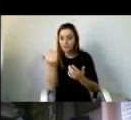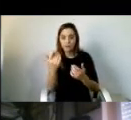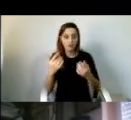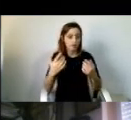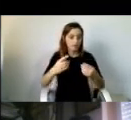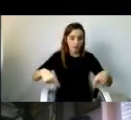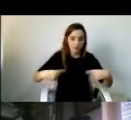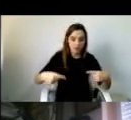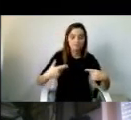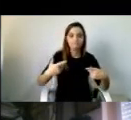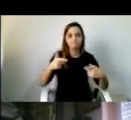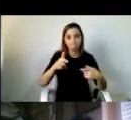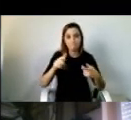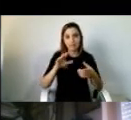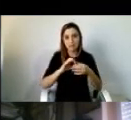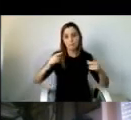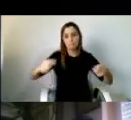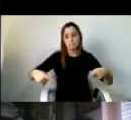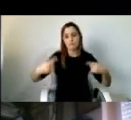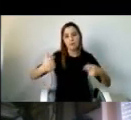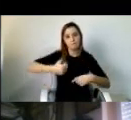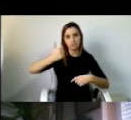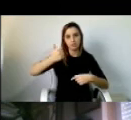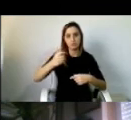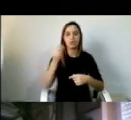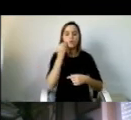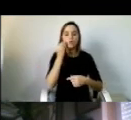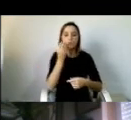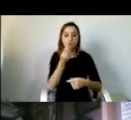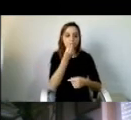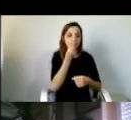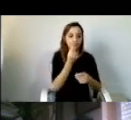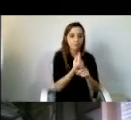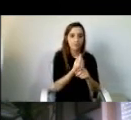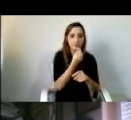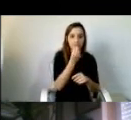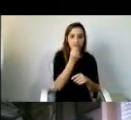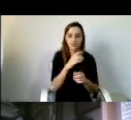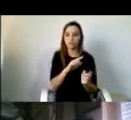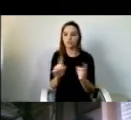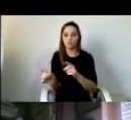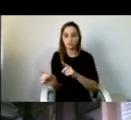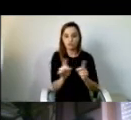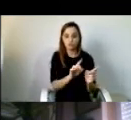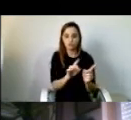de vista da mobilidade em termos de alimentação, deslocação e